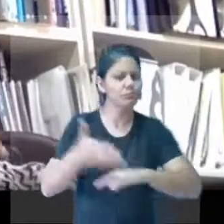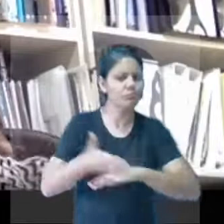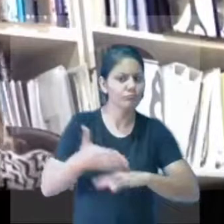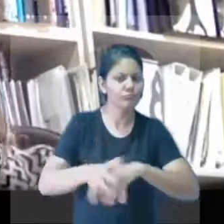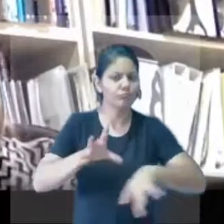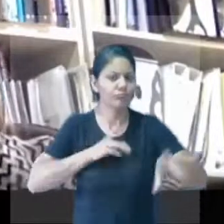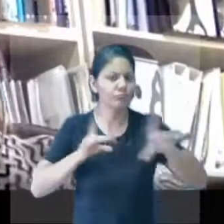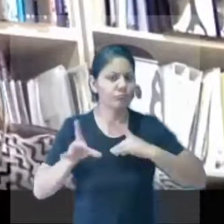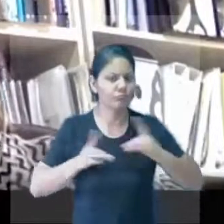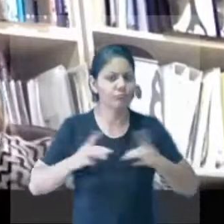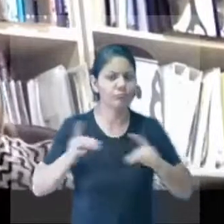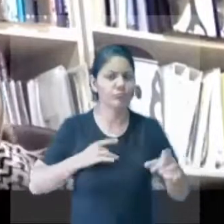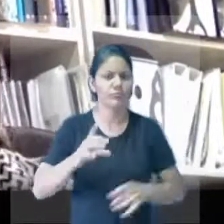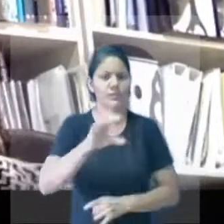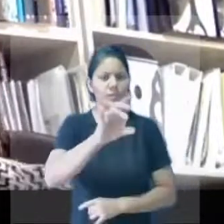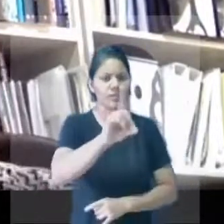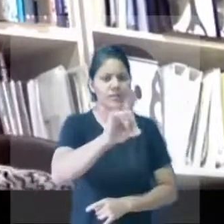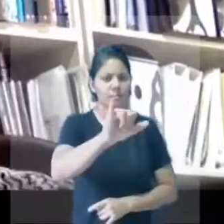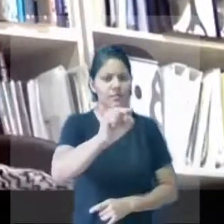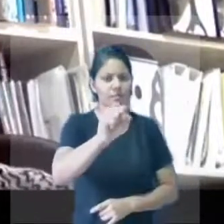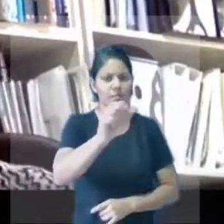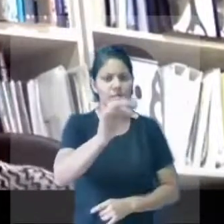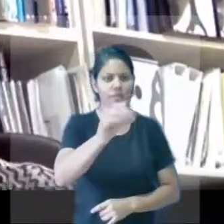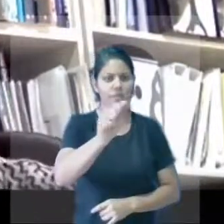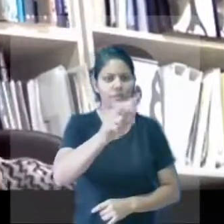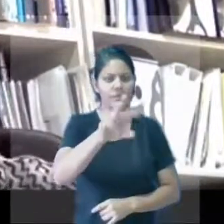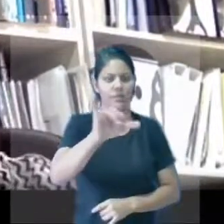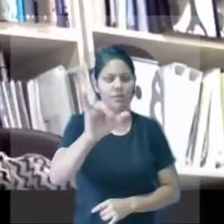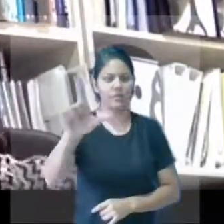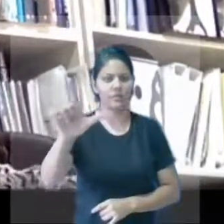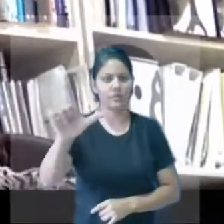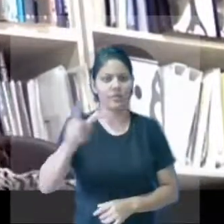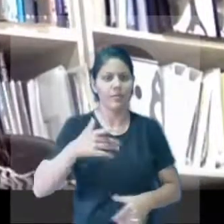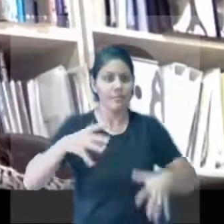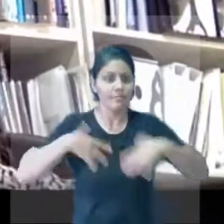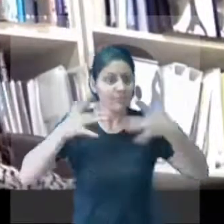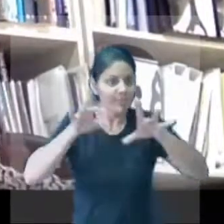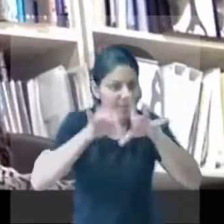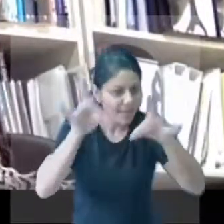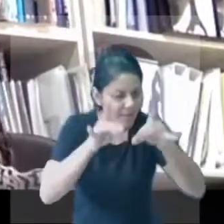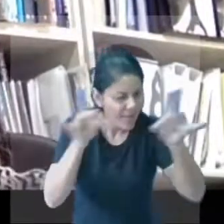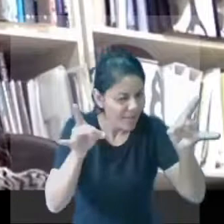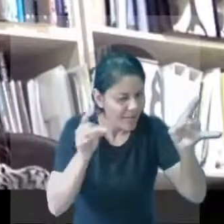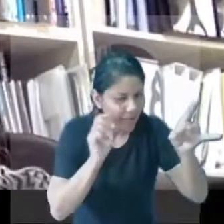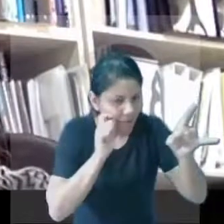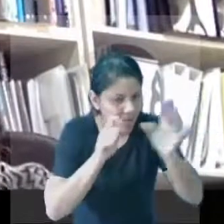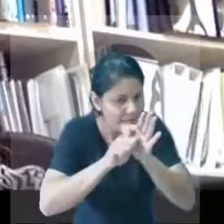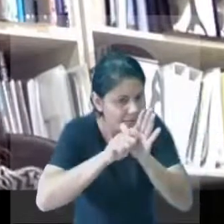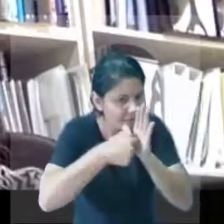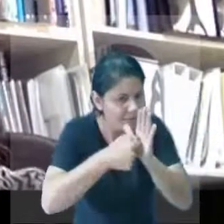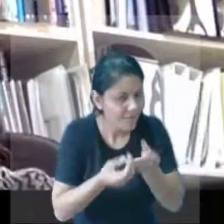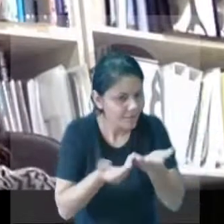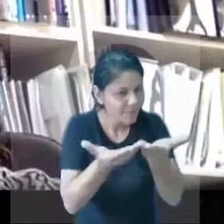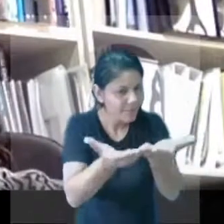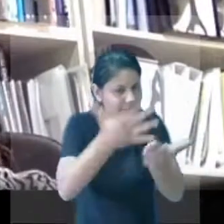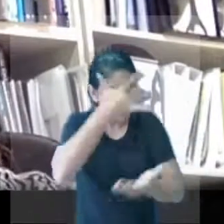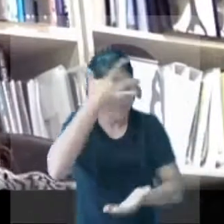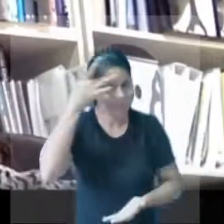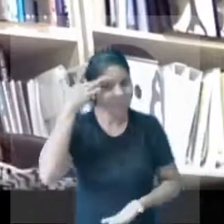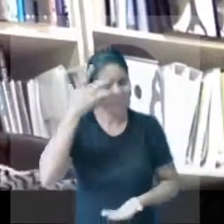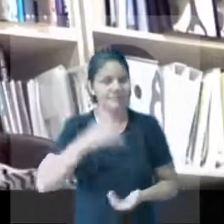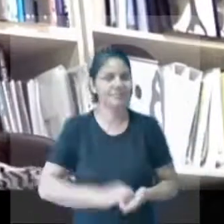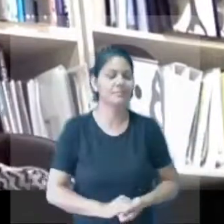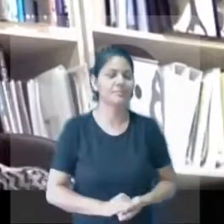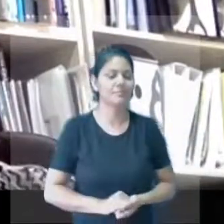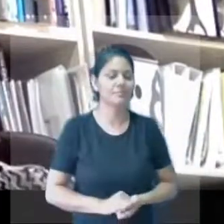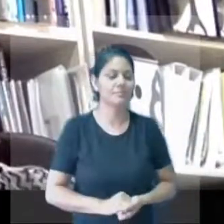Quem cumprir os desafios ganhará uma surpresa. Nós estaremos dando brinde a essas